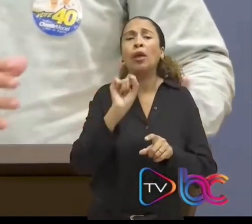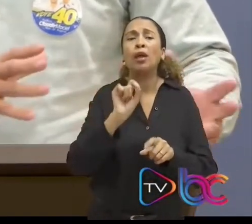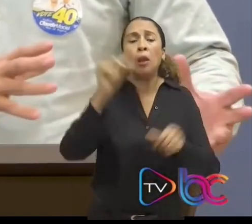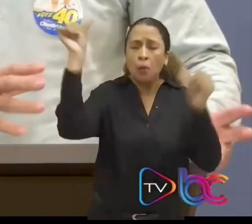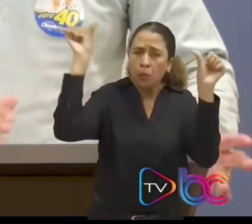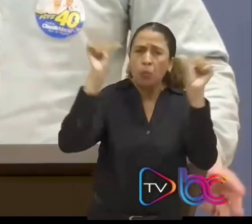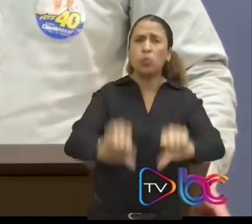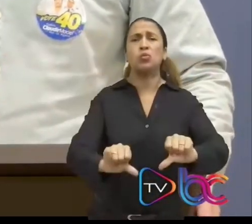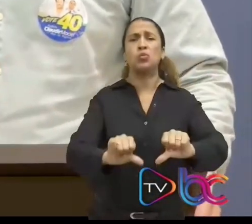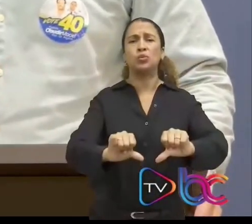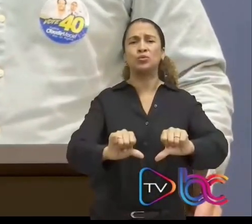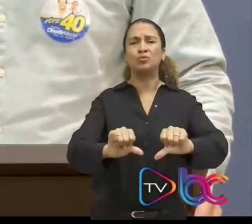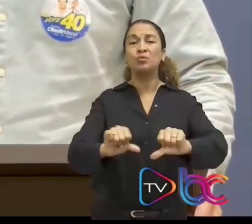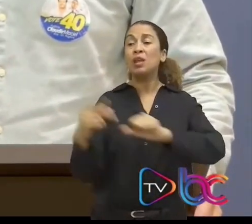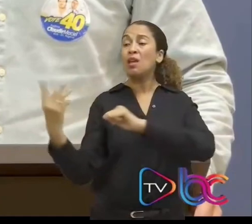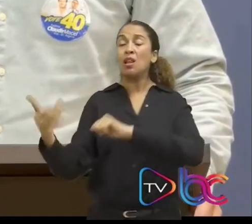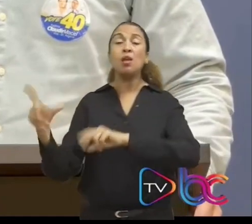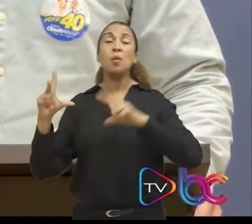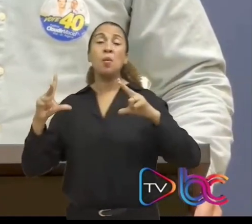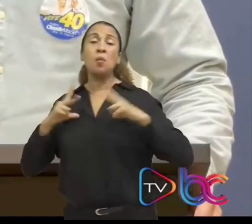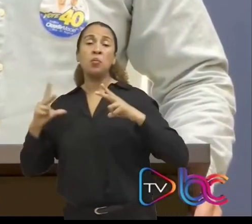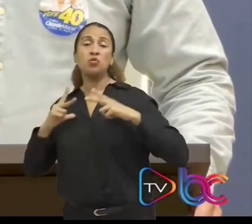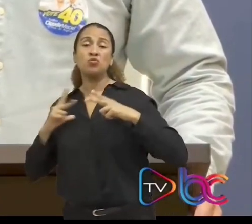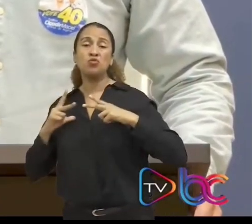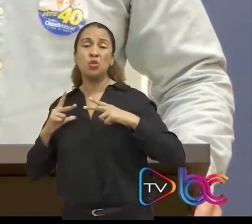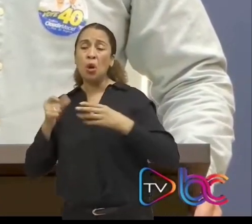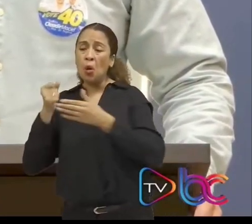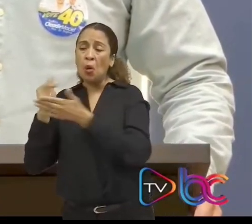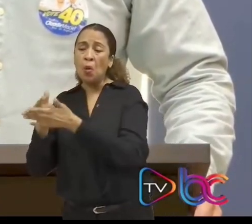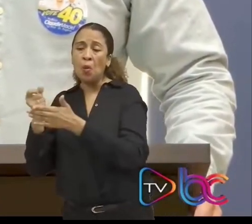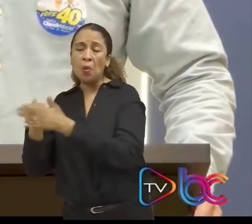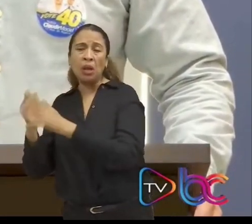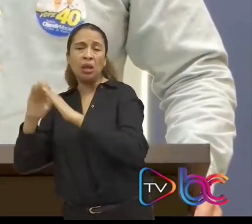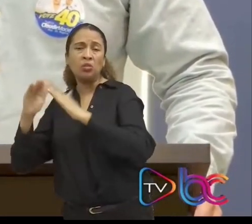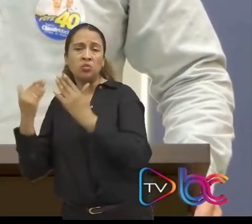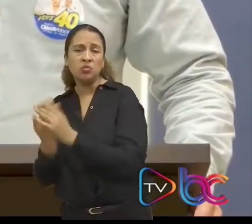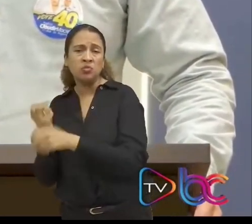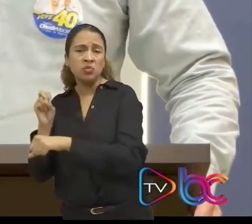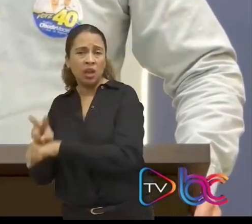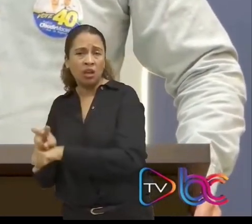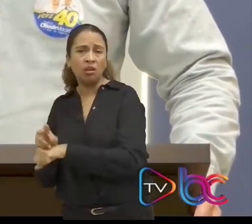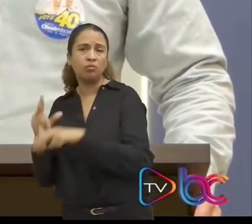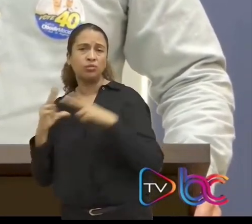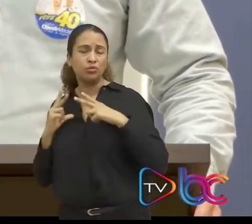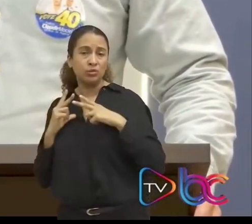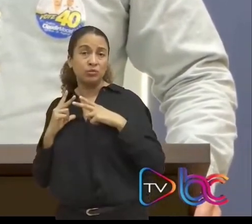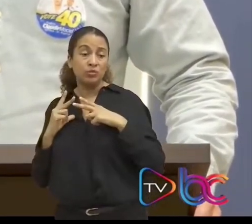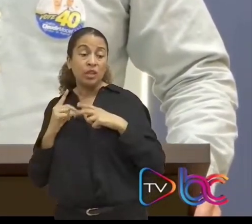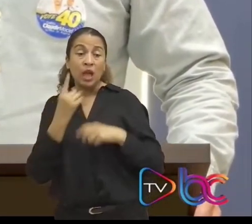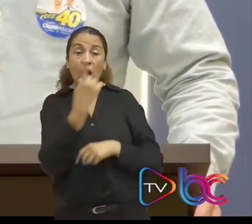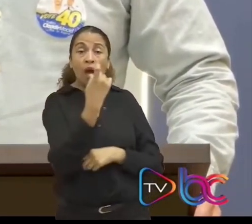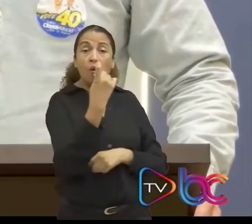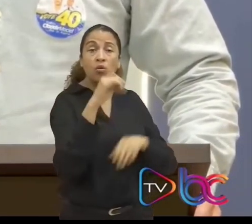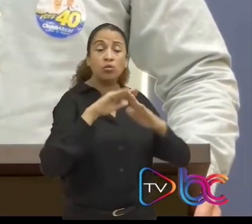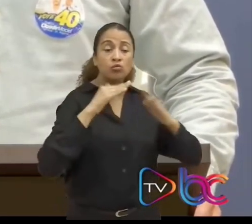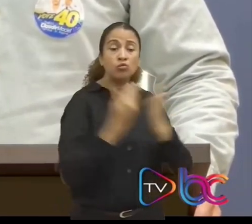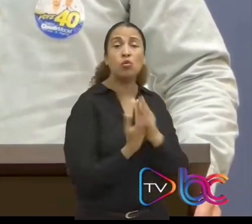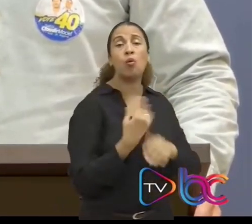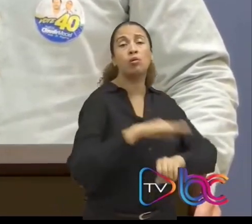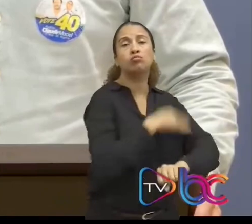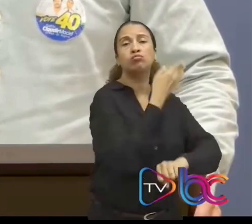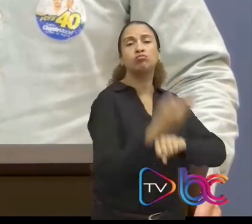para privatizar a educação, comprando vouchers e ainda destruiu a única escola de ensino integral, aonde nós deveríamos